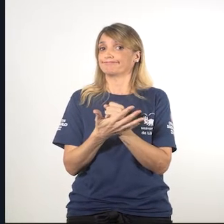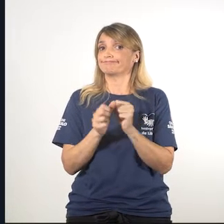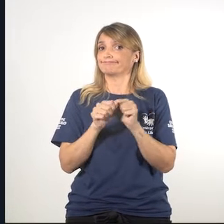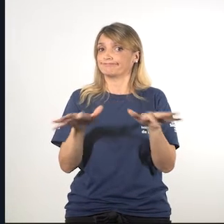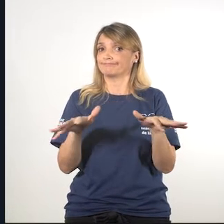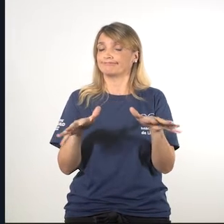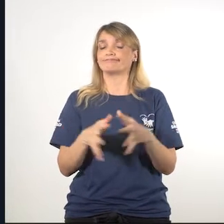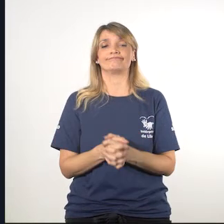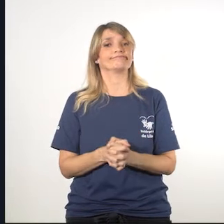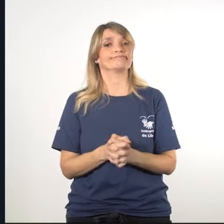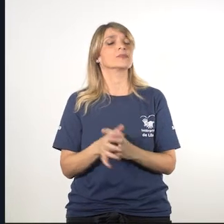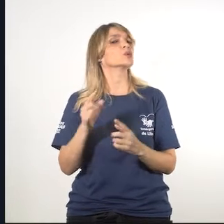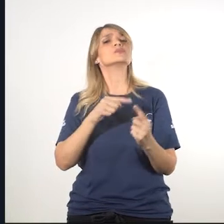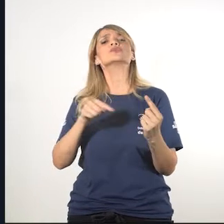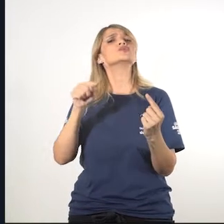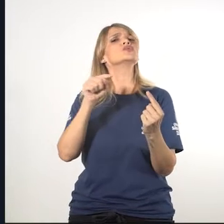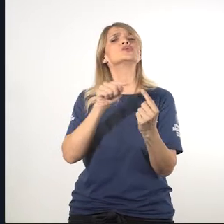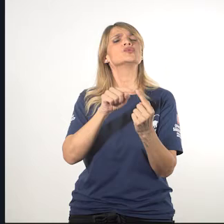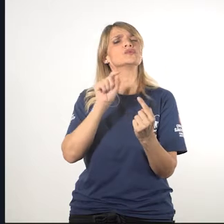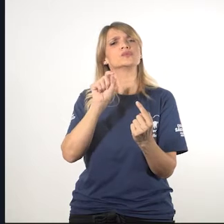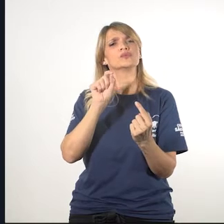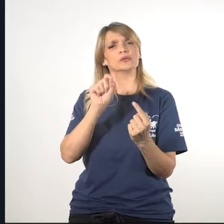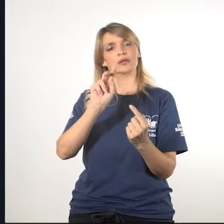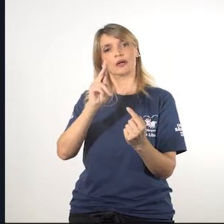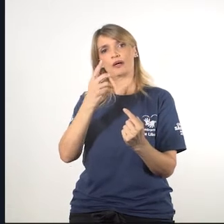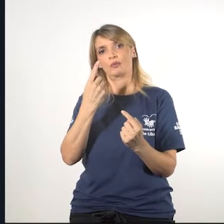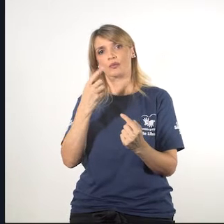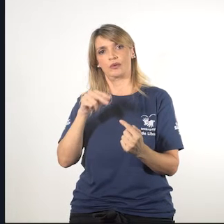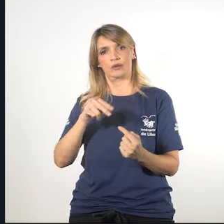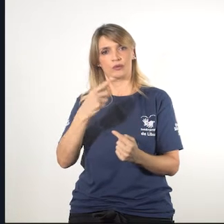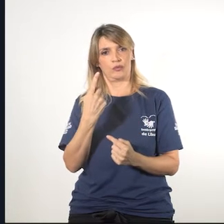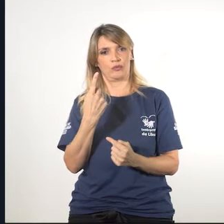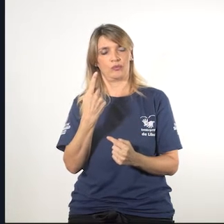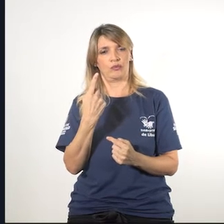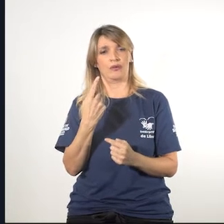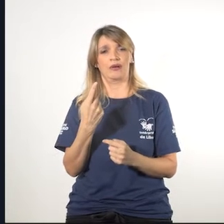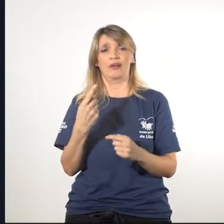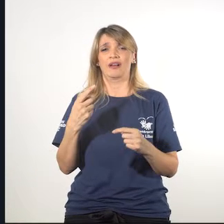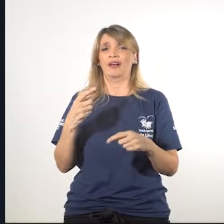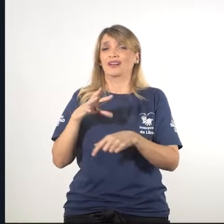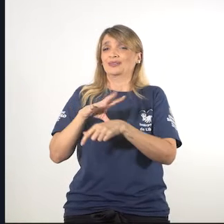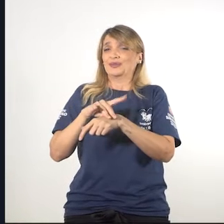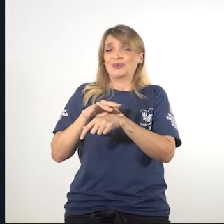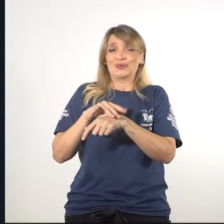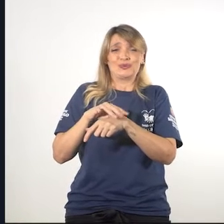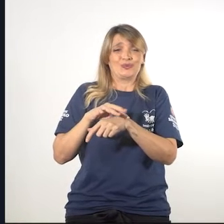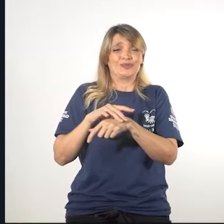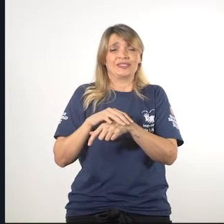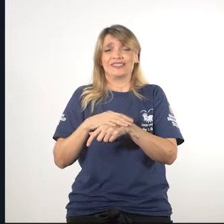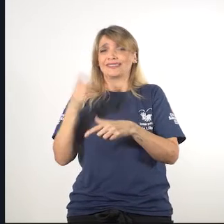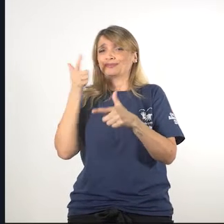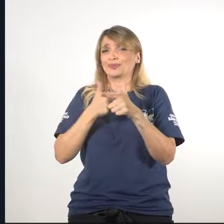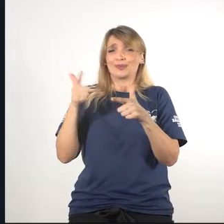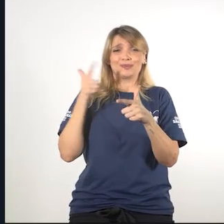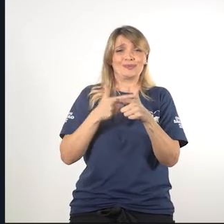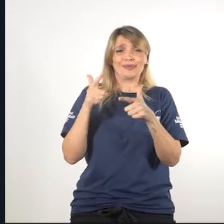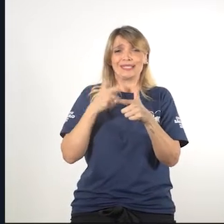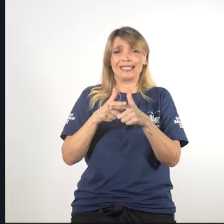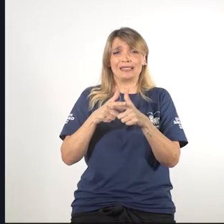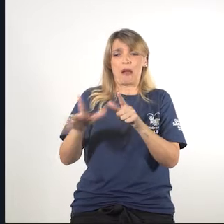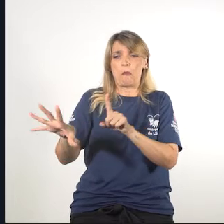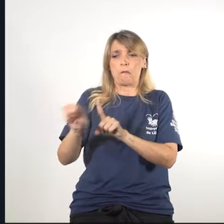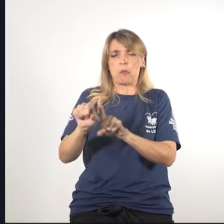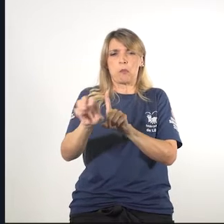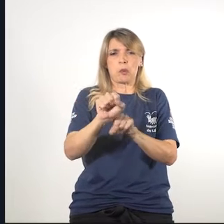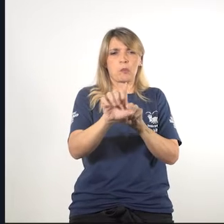O objetivo central da vacinação do influenza: reduzir as complicações e a mortalidade decorrentes das infecções pelo